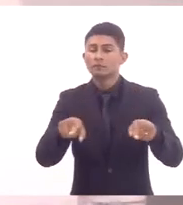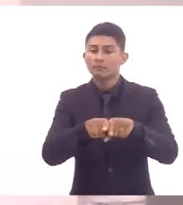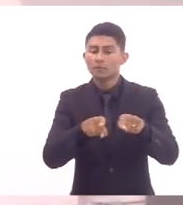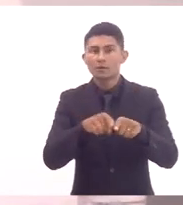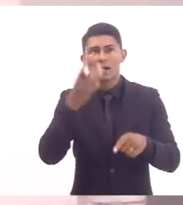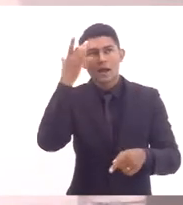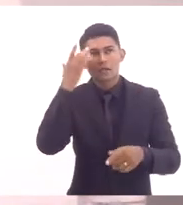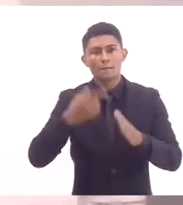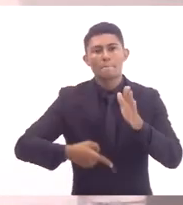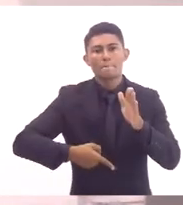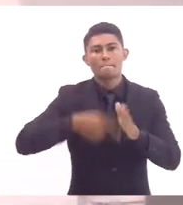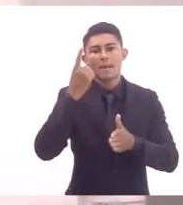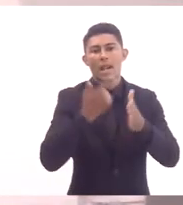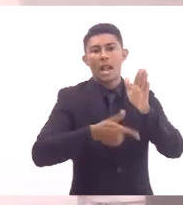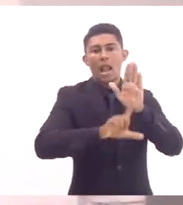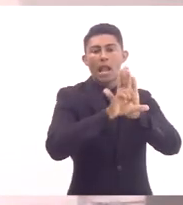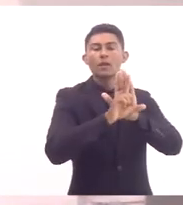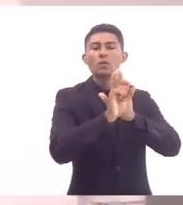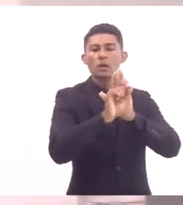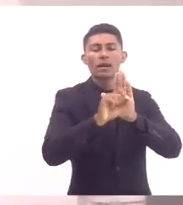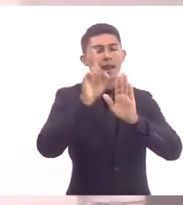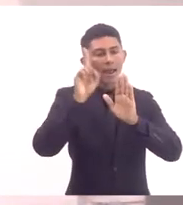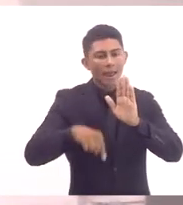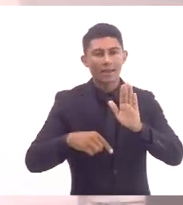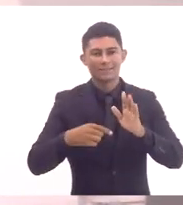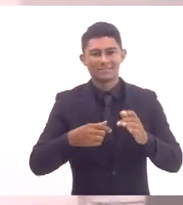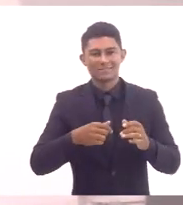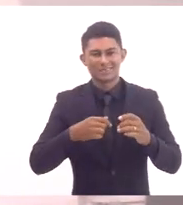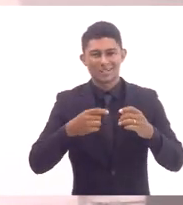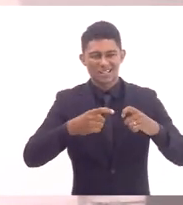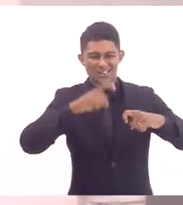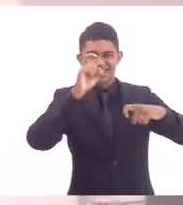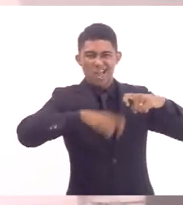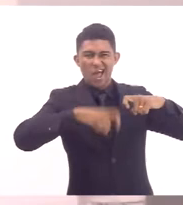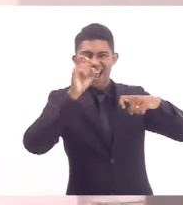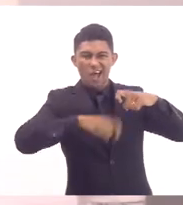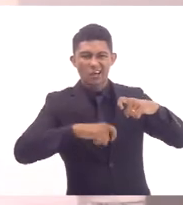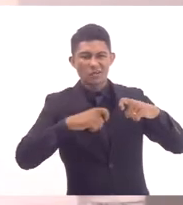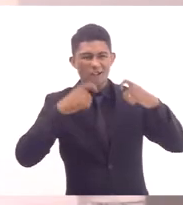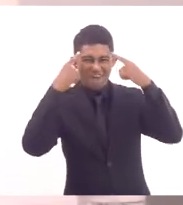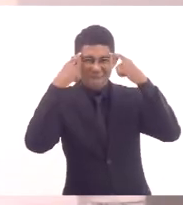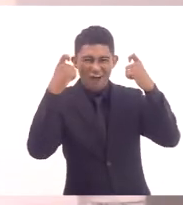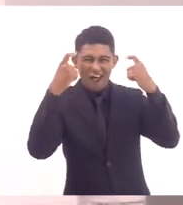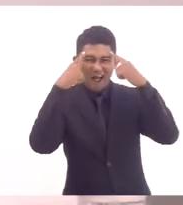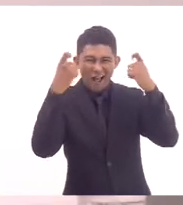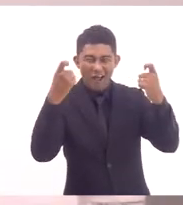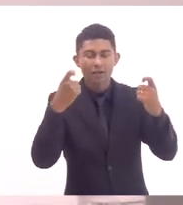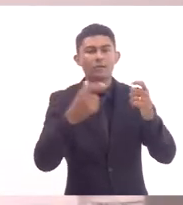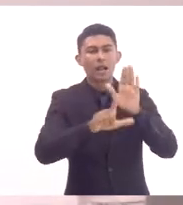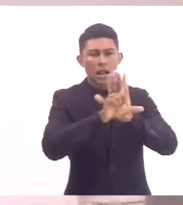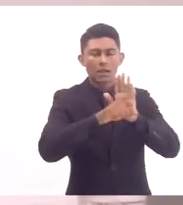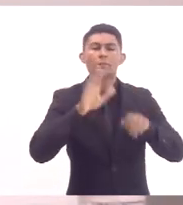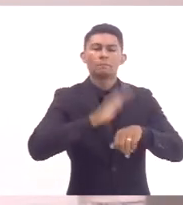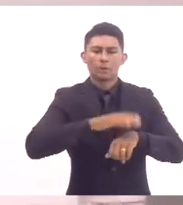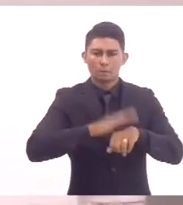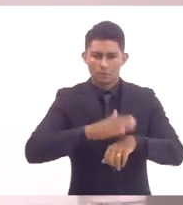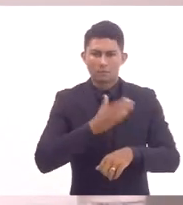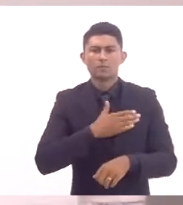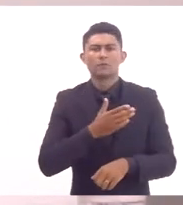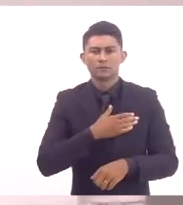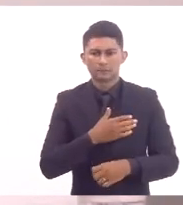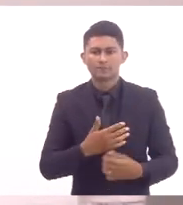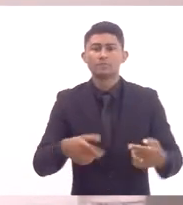Brasil de assédio sexual patronal e não chamado o Down Dash e fizemos o